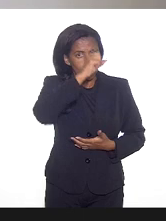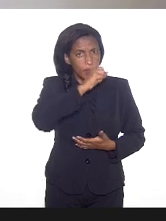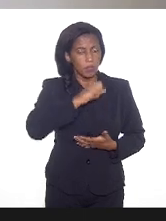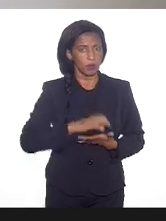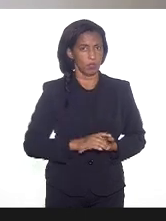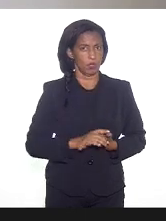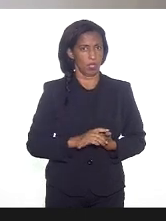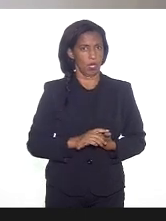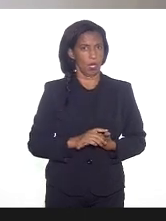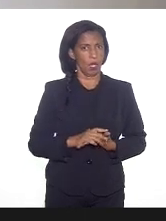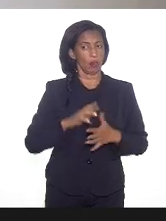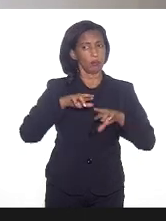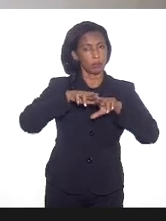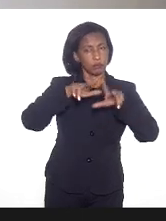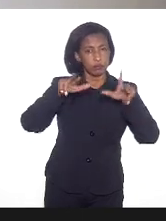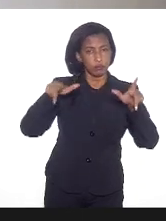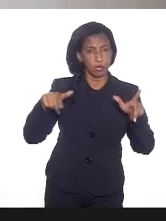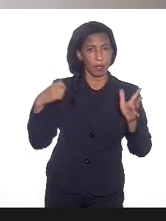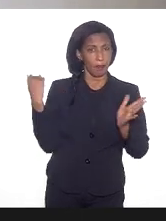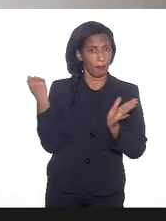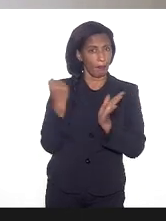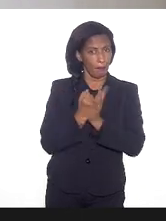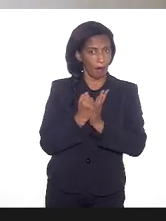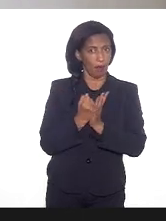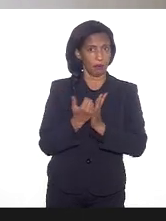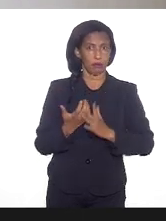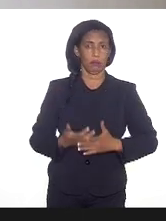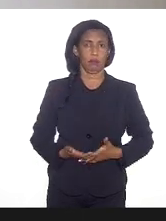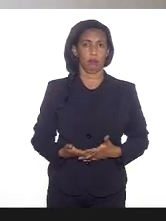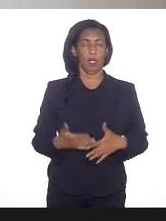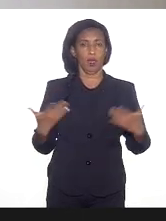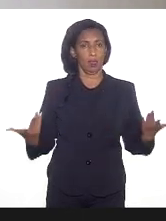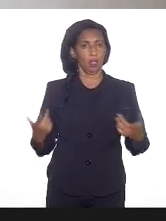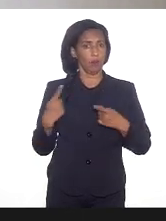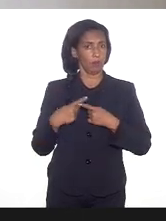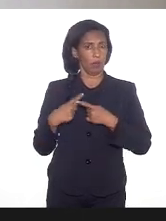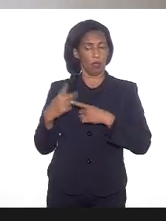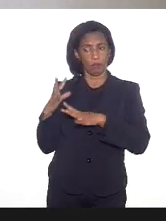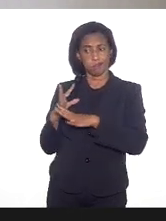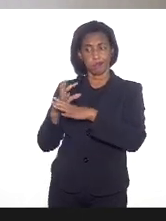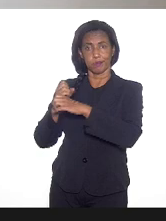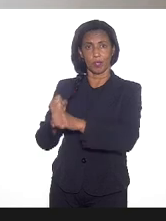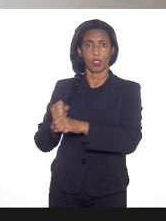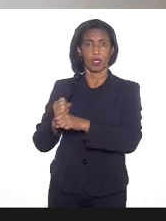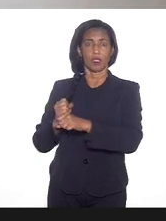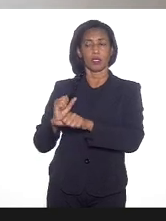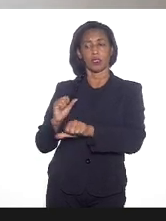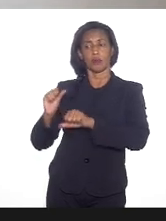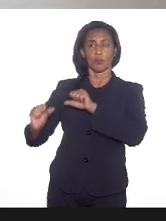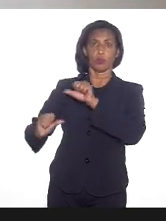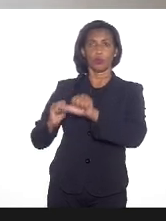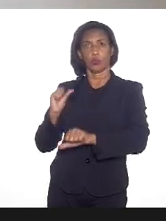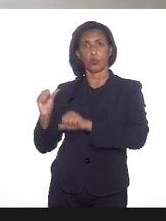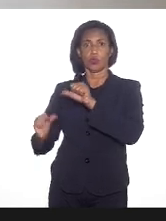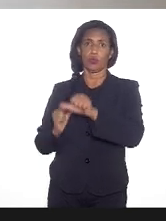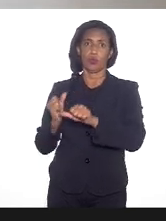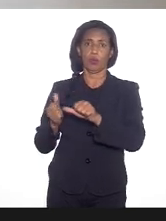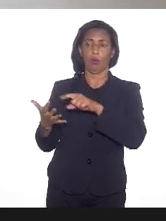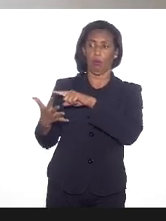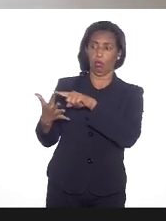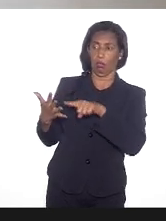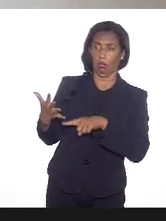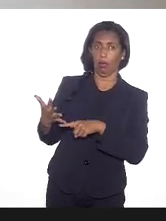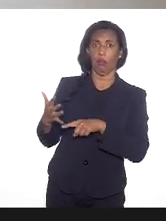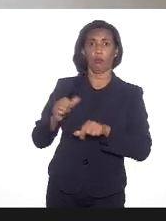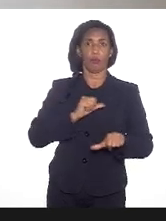as complexidades que marcam isso. Até porque os cálculos atuariais se modificam por questões como essas que eu apontei. Houve